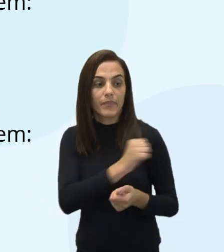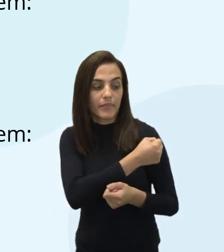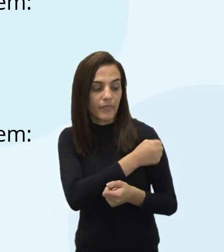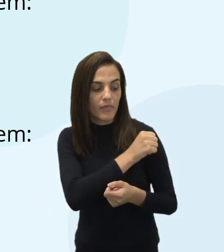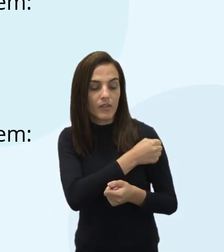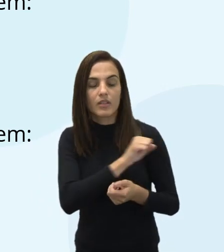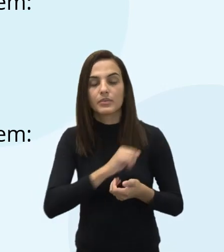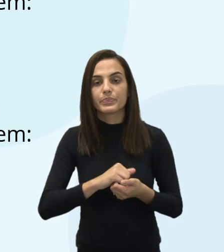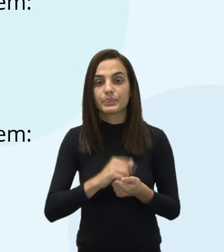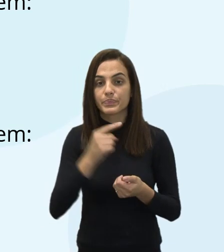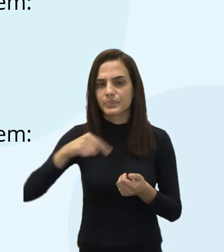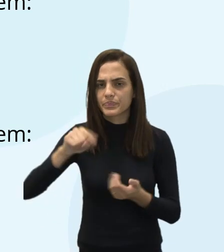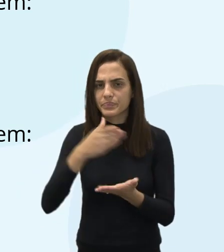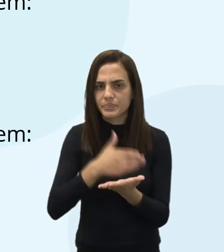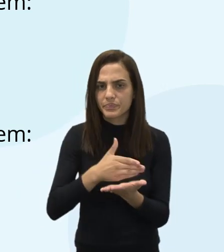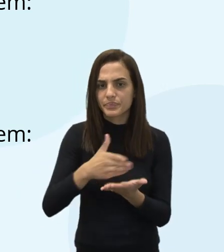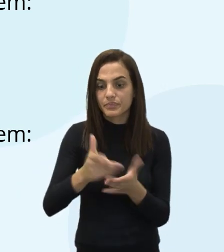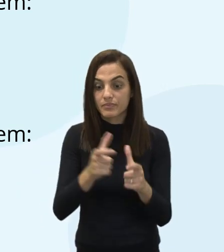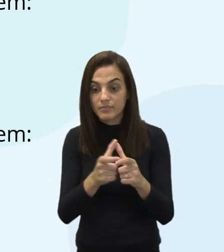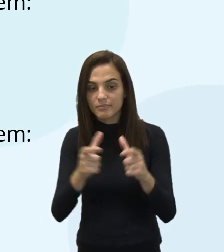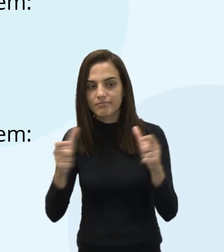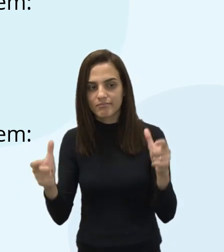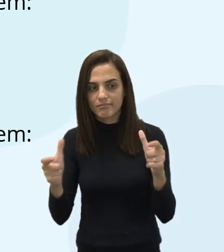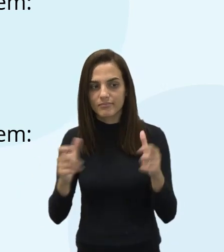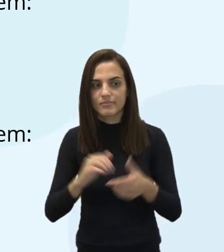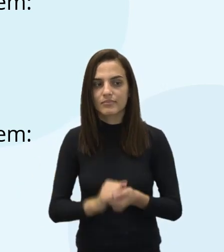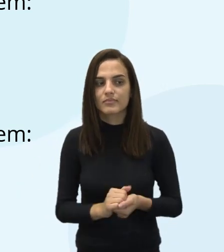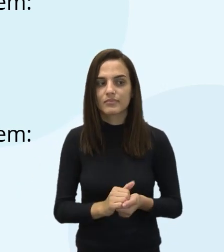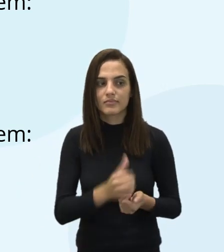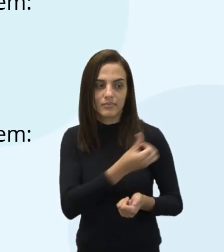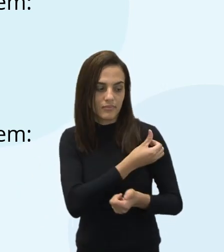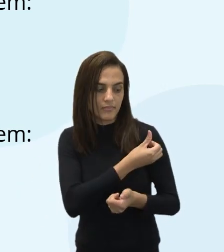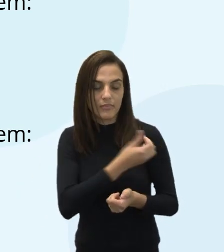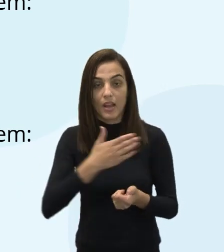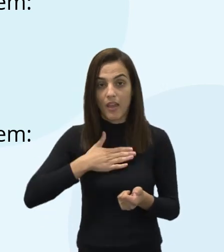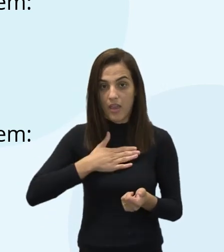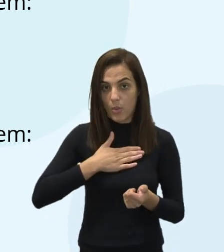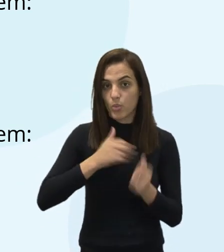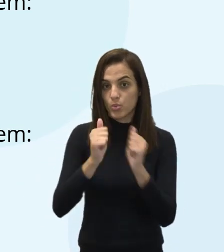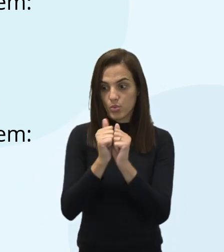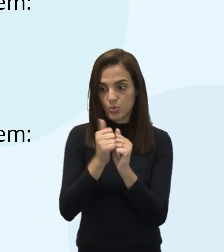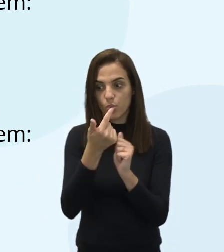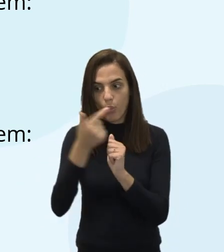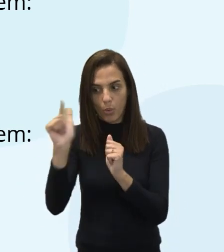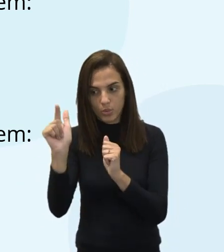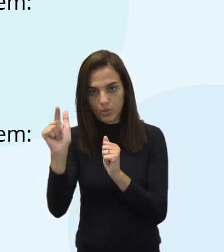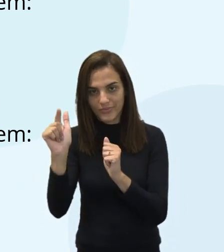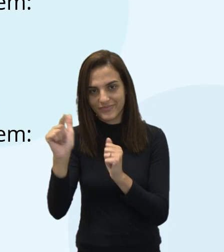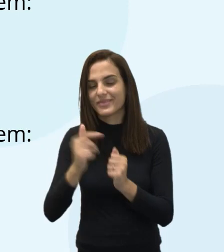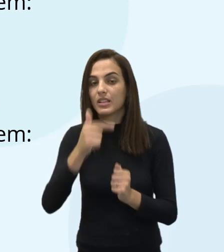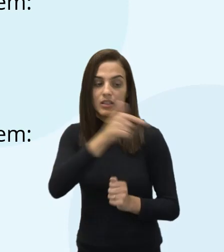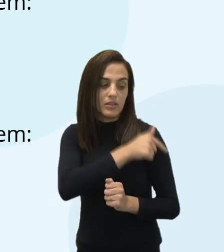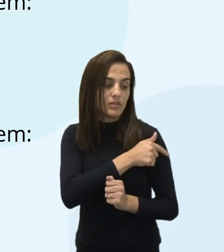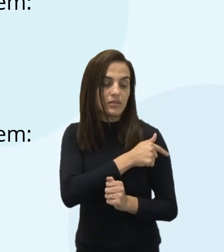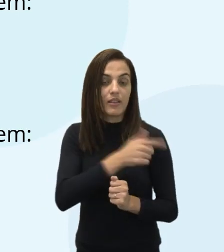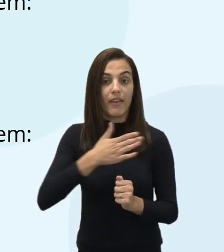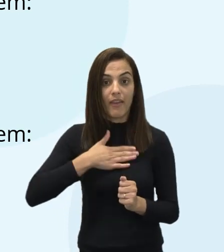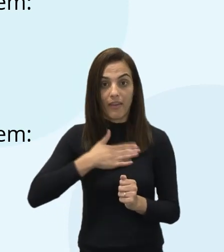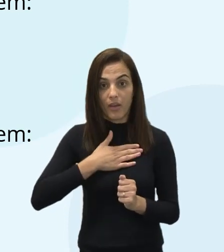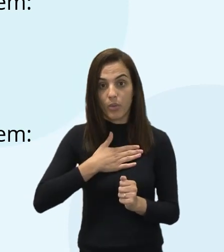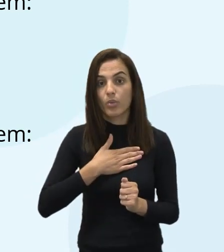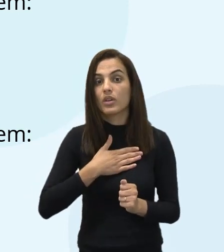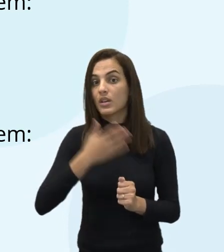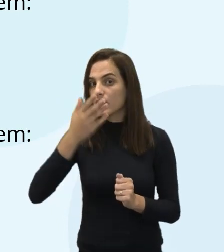ano, a gente começa a ampliar a coisa, né? No sexto ano é eu e o outro, que está aqui do meu lado. No sétimo ano é eu e os meus